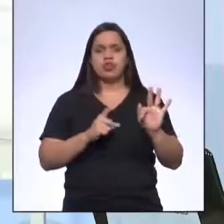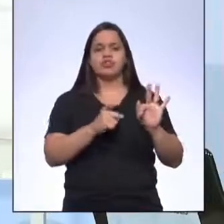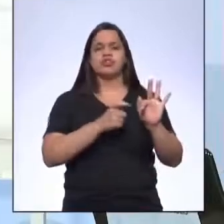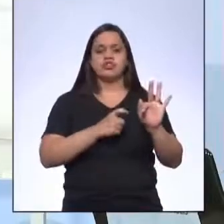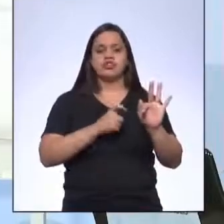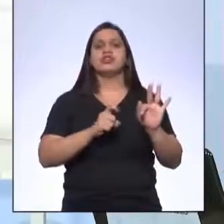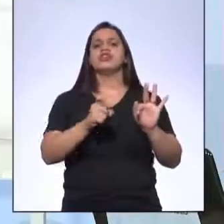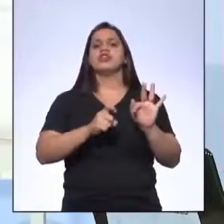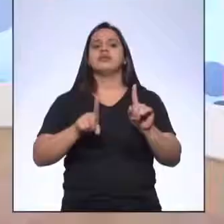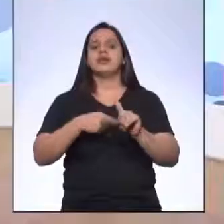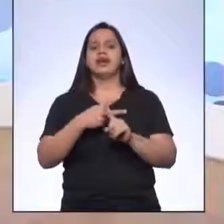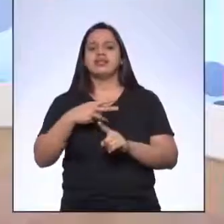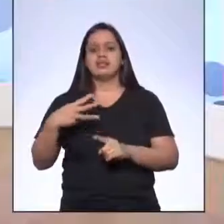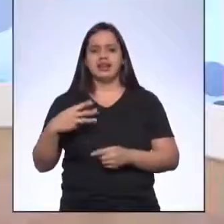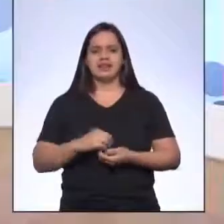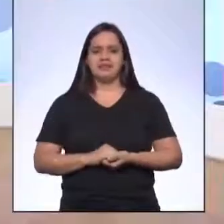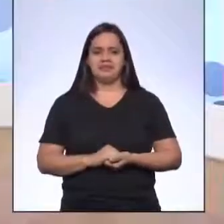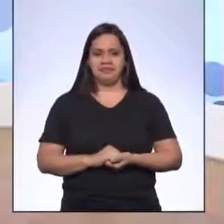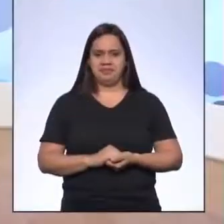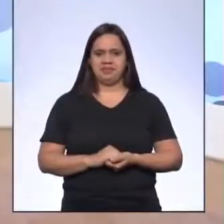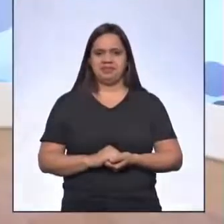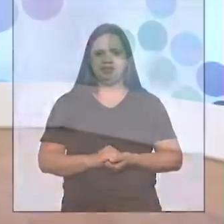x + 3